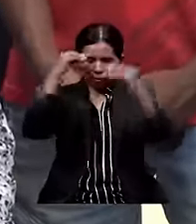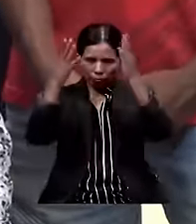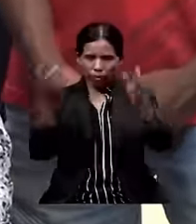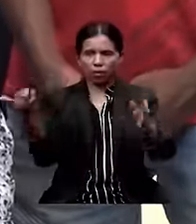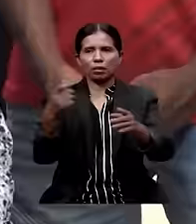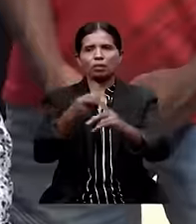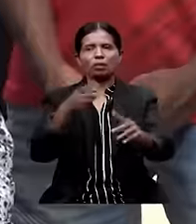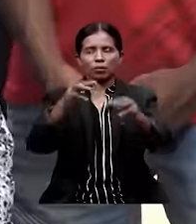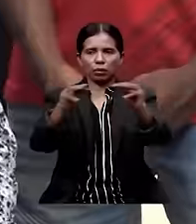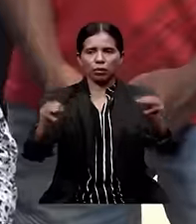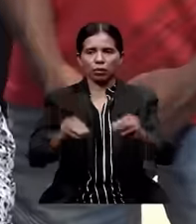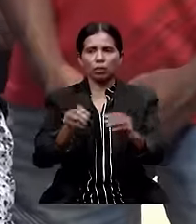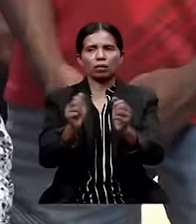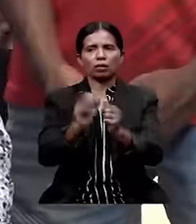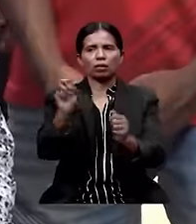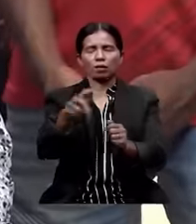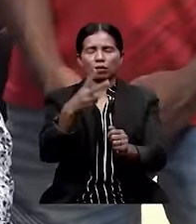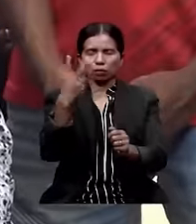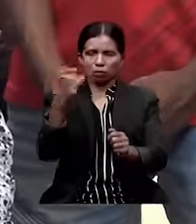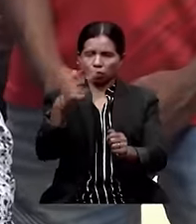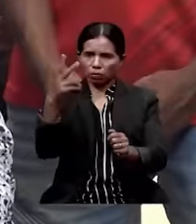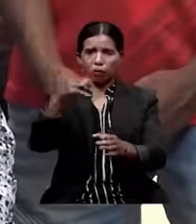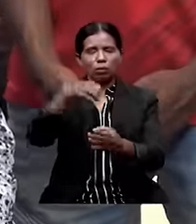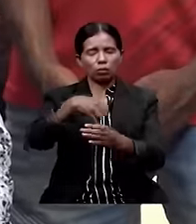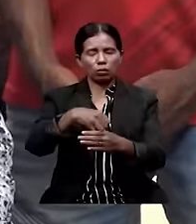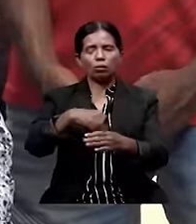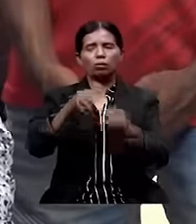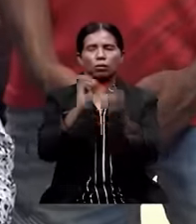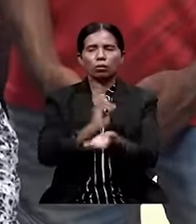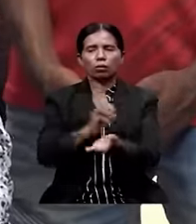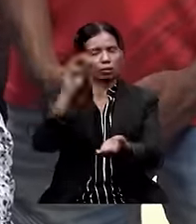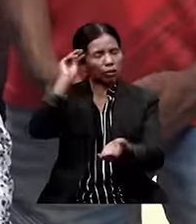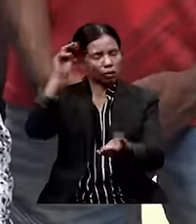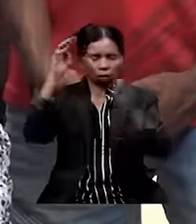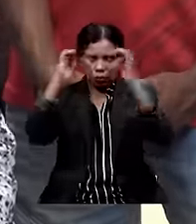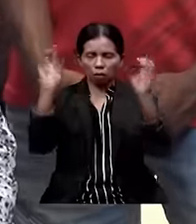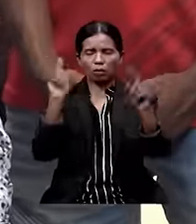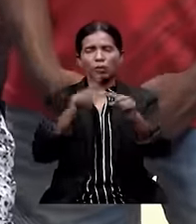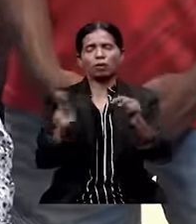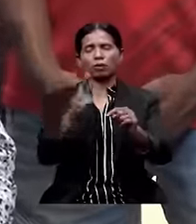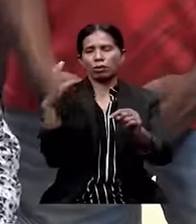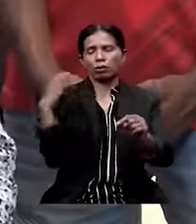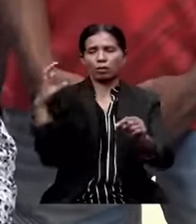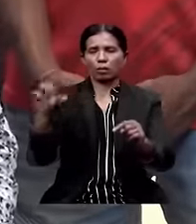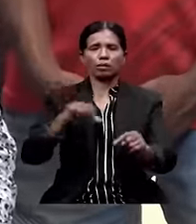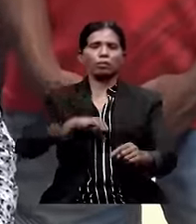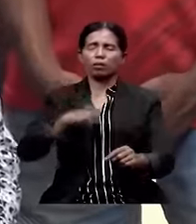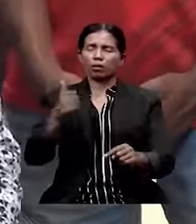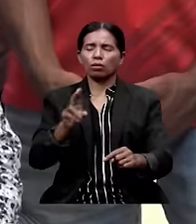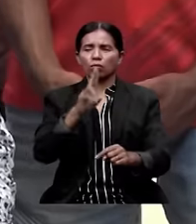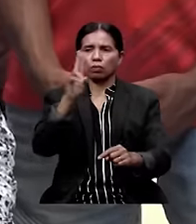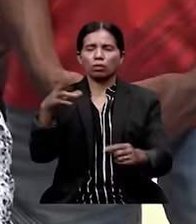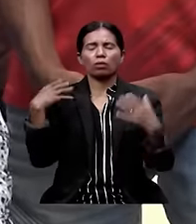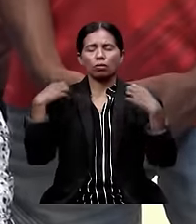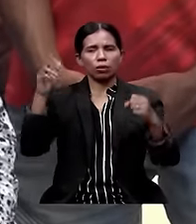usi munisipio sanu resintol inclui rewa ene tama ne ministério da educação la bel usa ni kompetensi ni arrogancia usa força politika ho